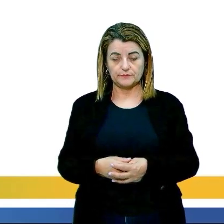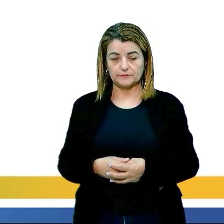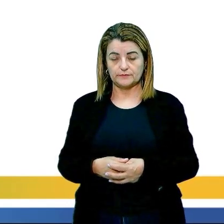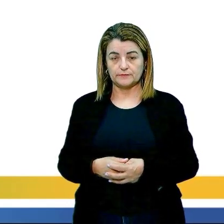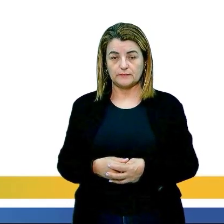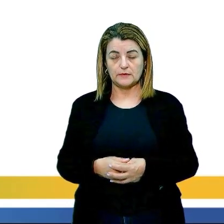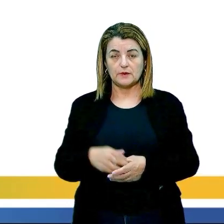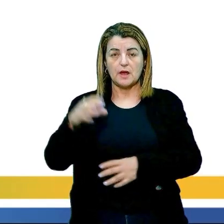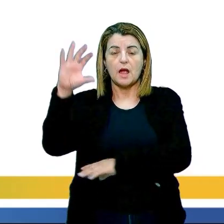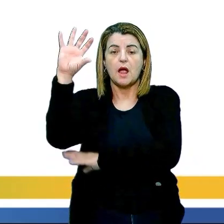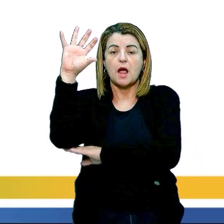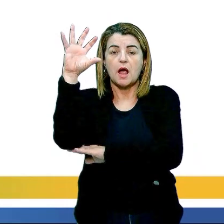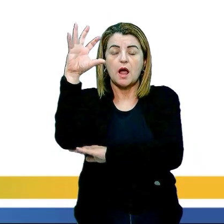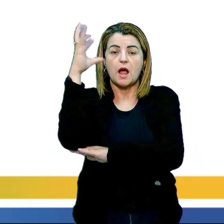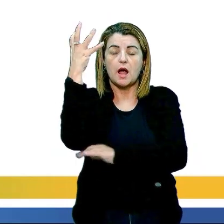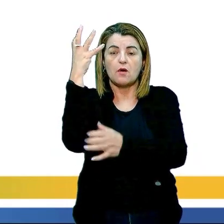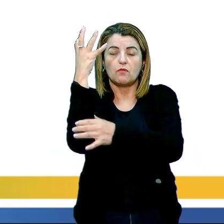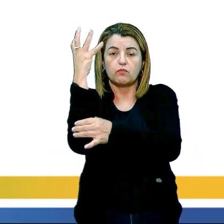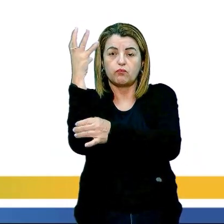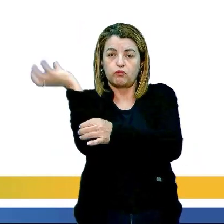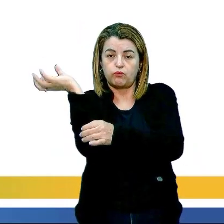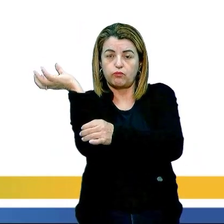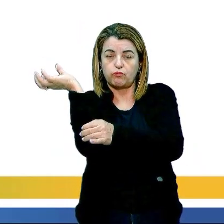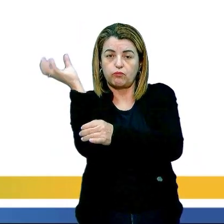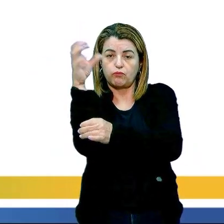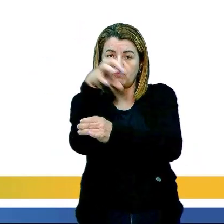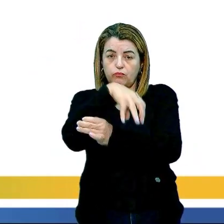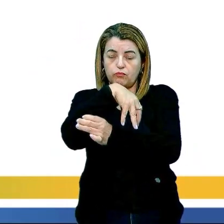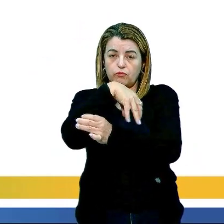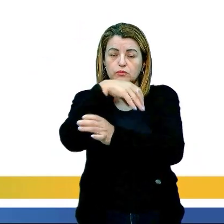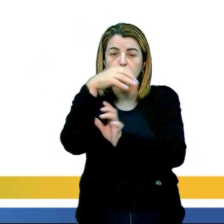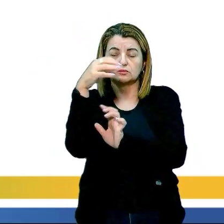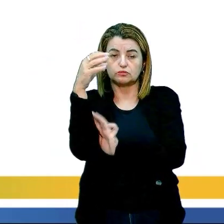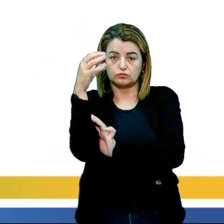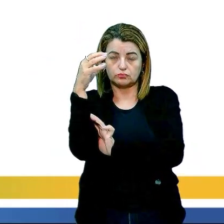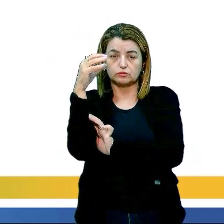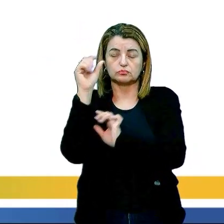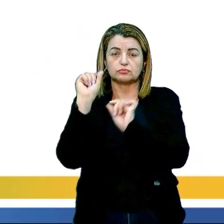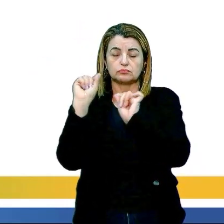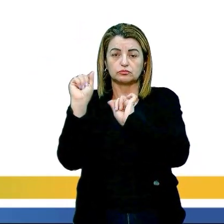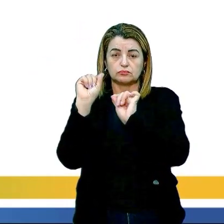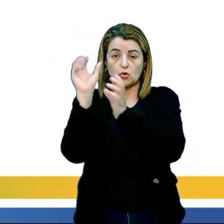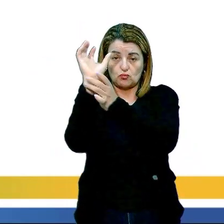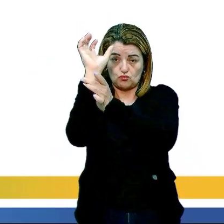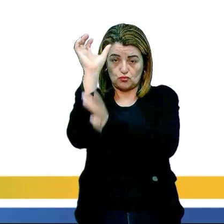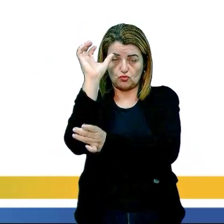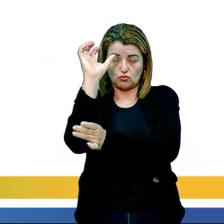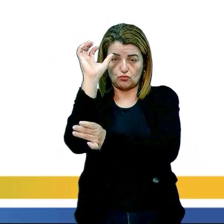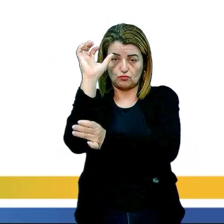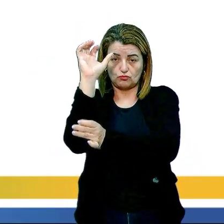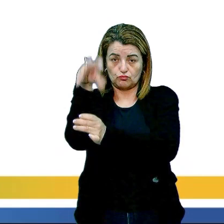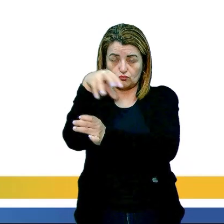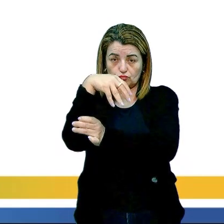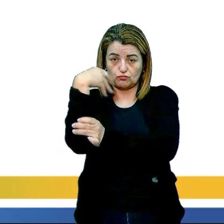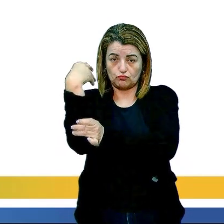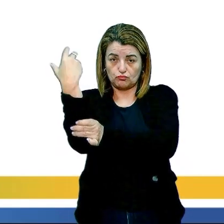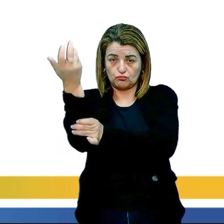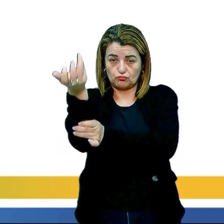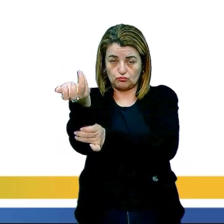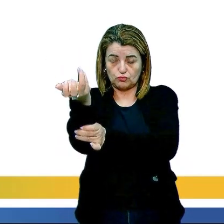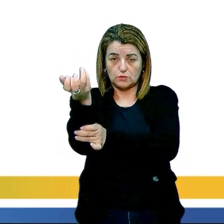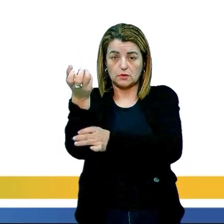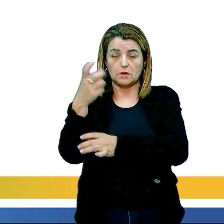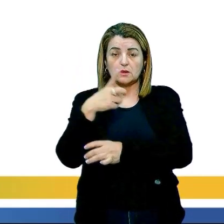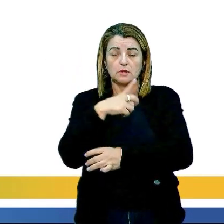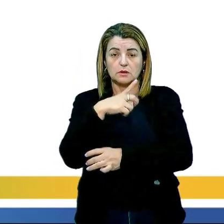As árvores de troncos tortuosos, segundo a afirmação do pesquisador 1, hein? As árvores de troncos